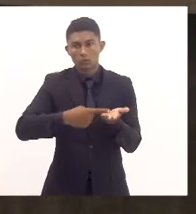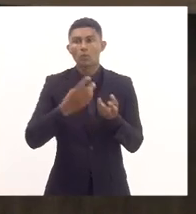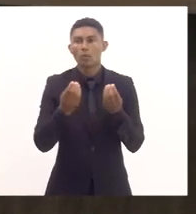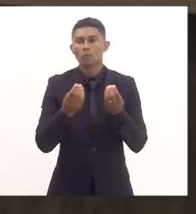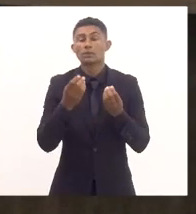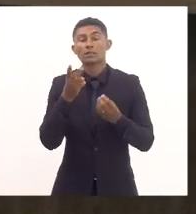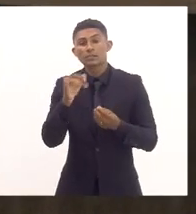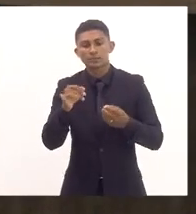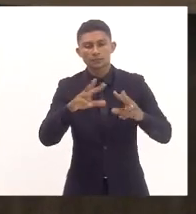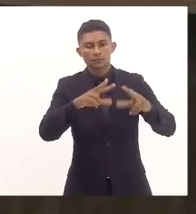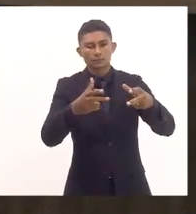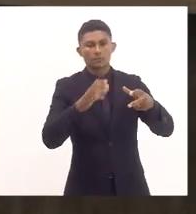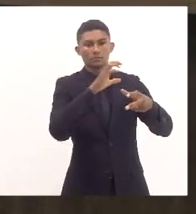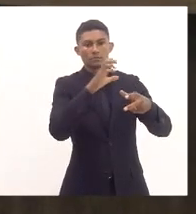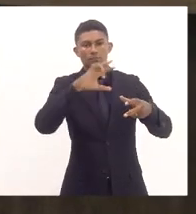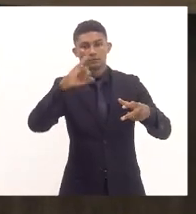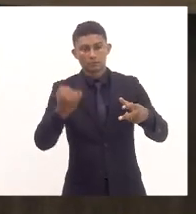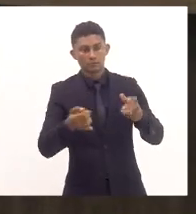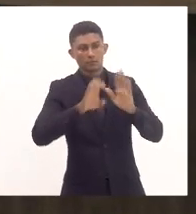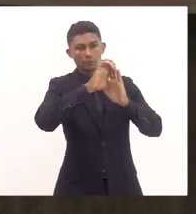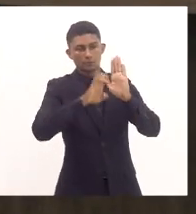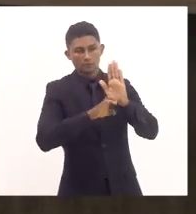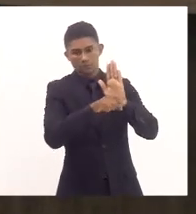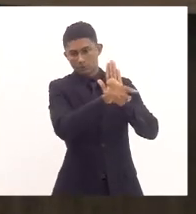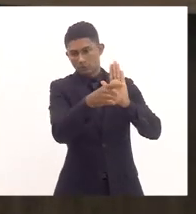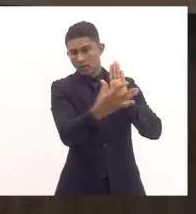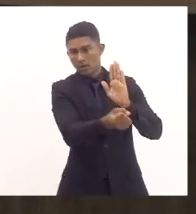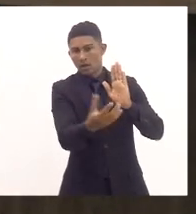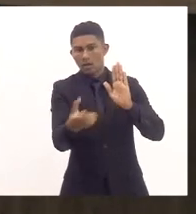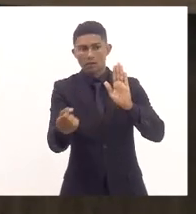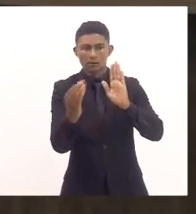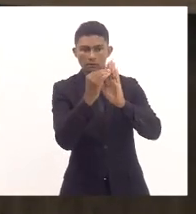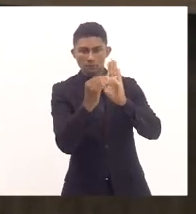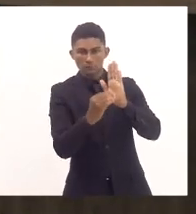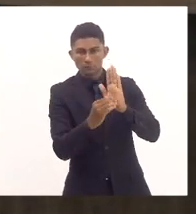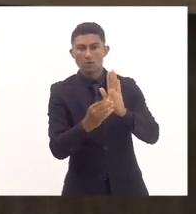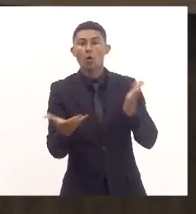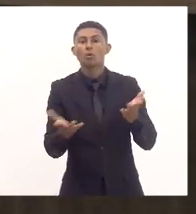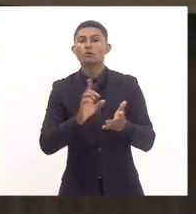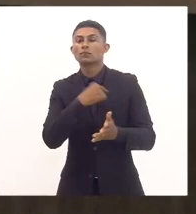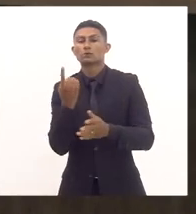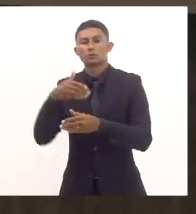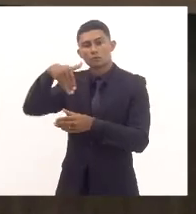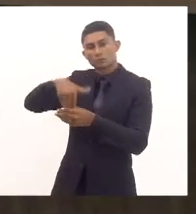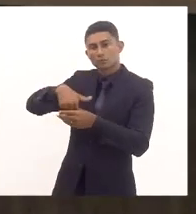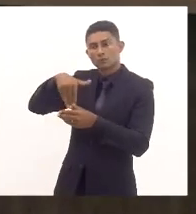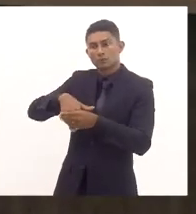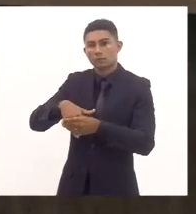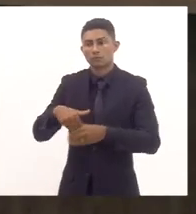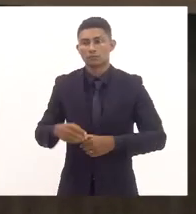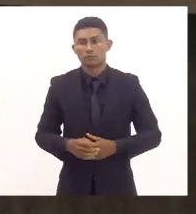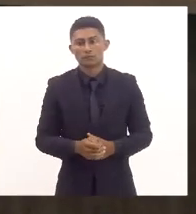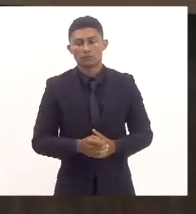ccj cá Tais emendas dele E inclui agora e a gente voltar hoje